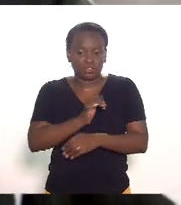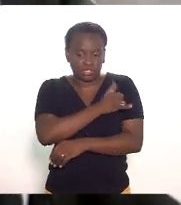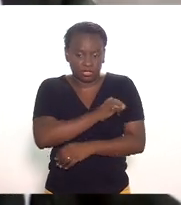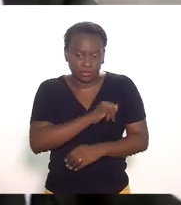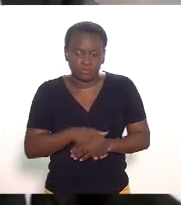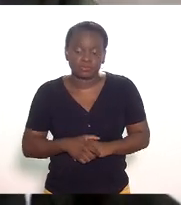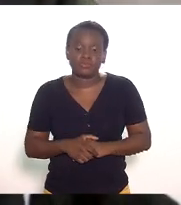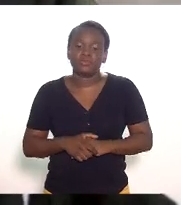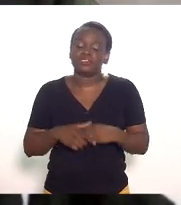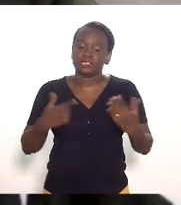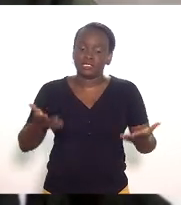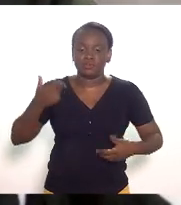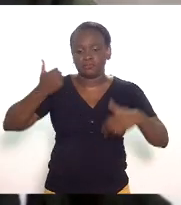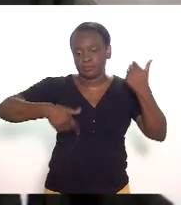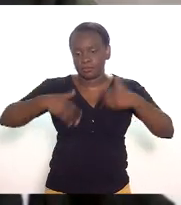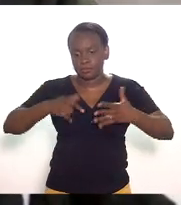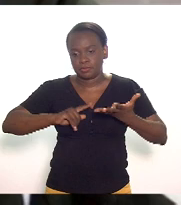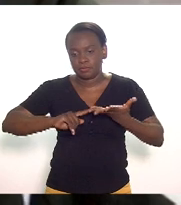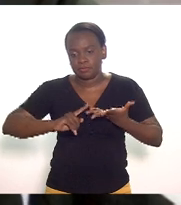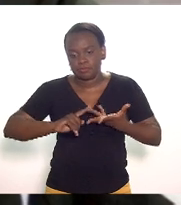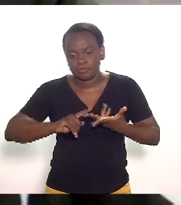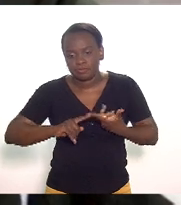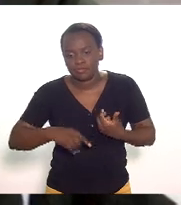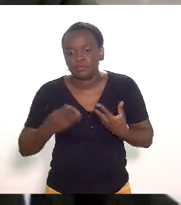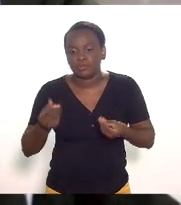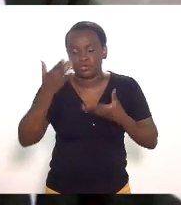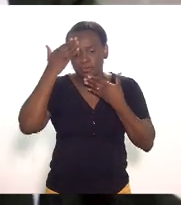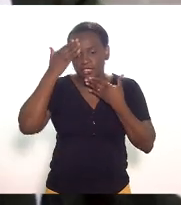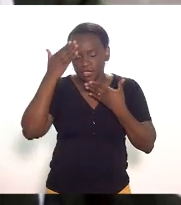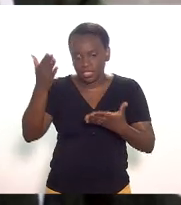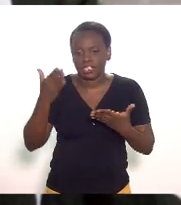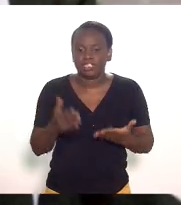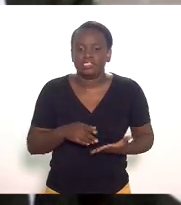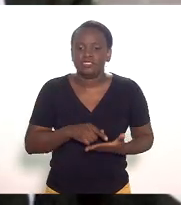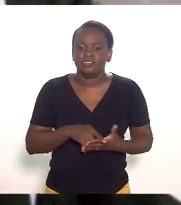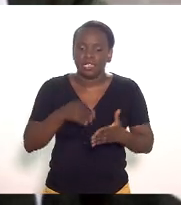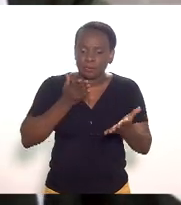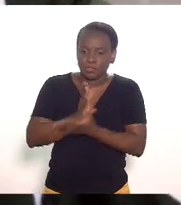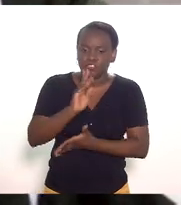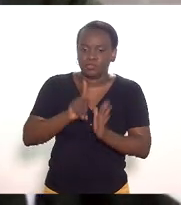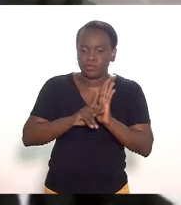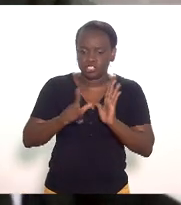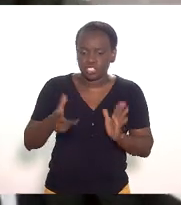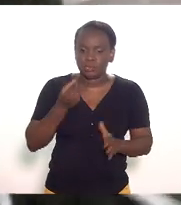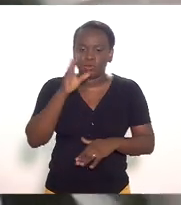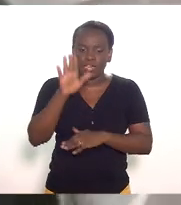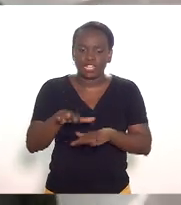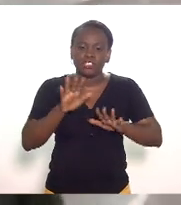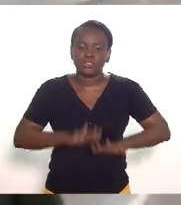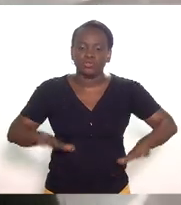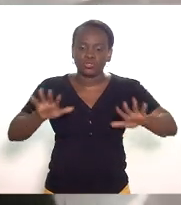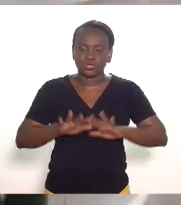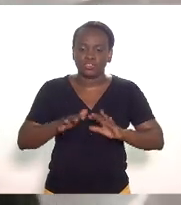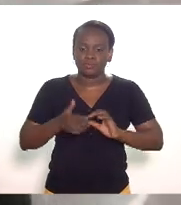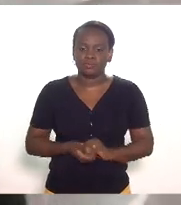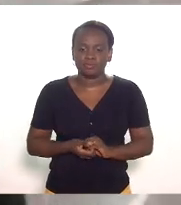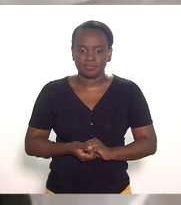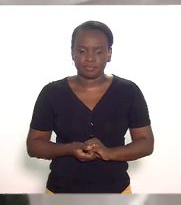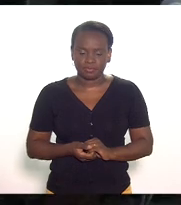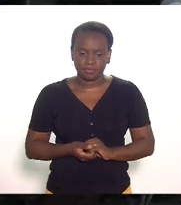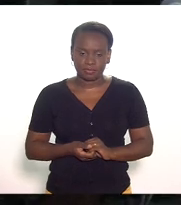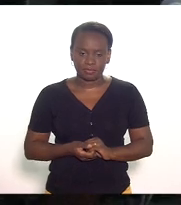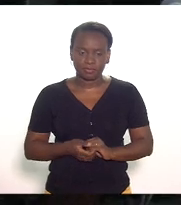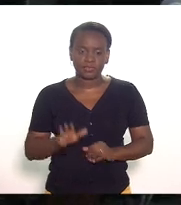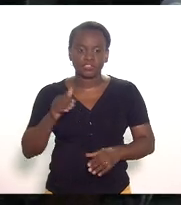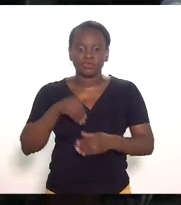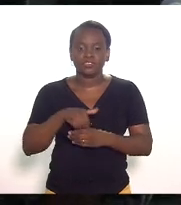Janeiro. Eram essas as minhas considerações e muitíssimo obrigada pela aprovação desse projeto. Boa tarde a todas e todos.